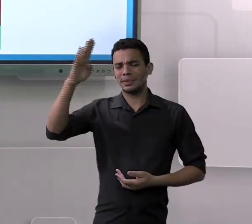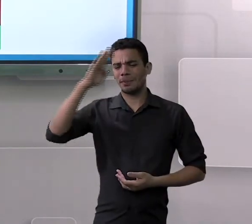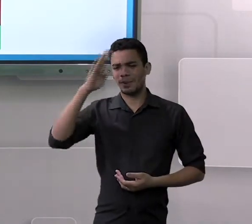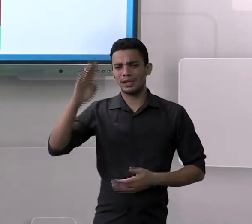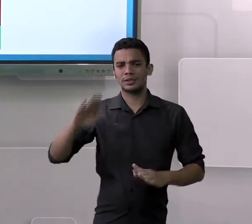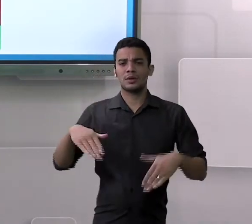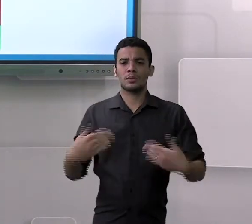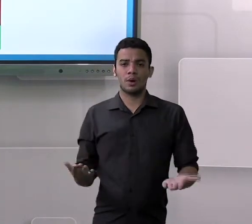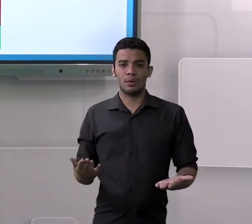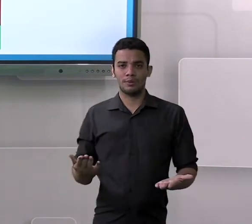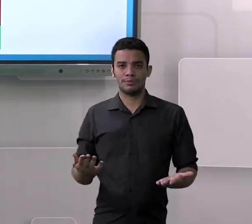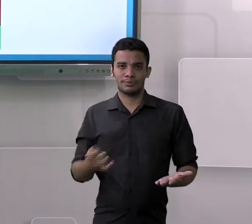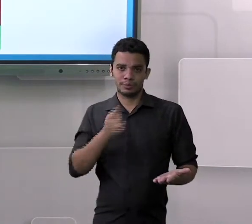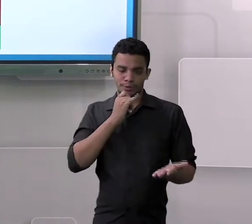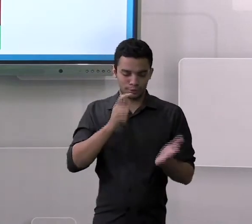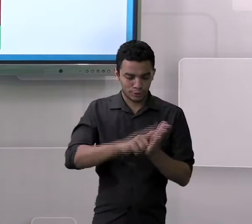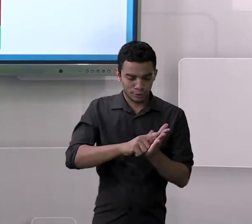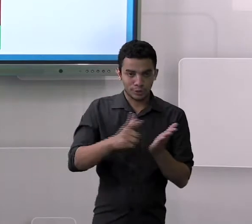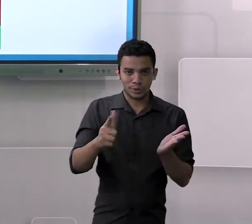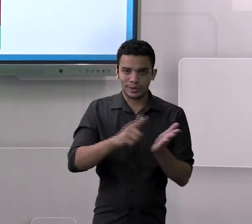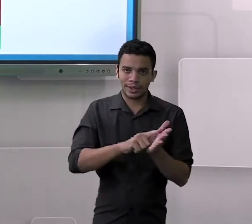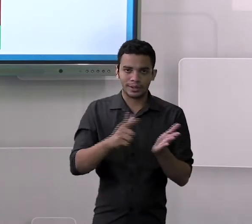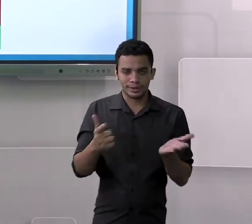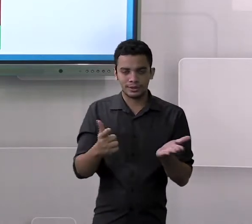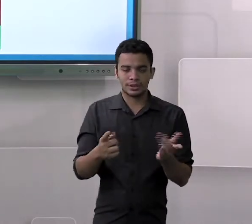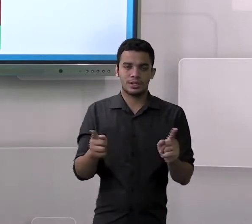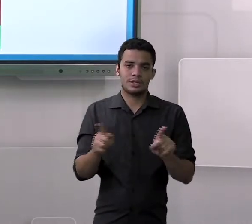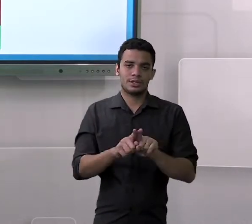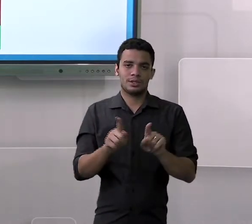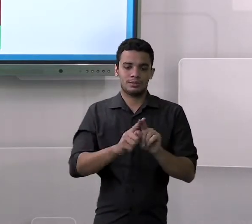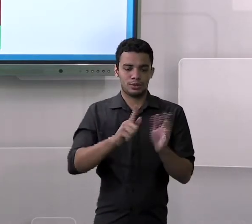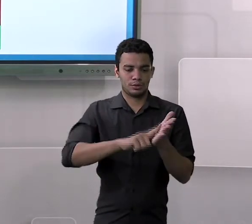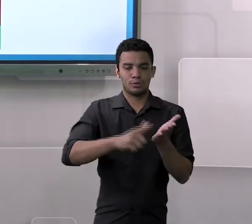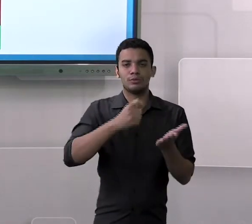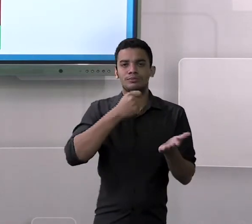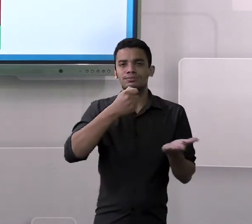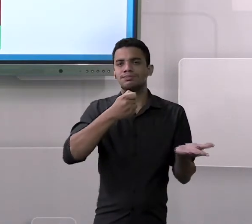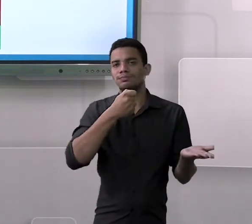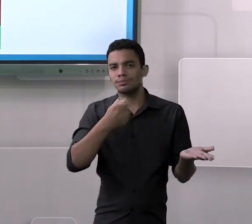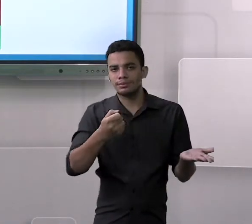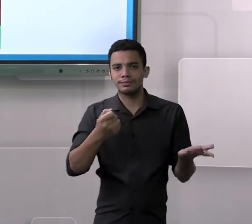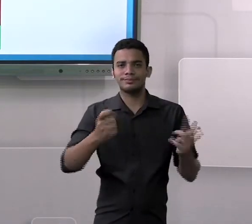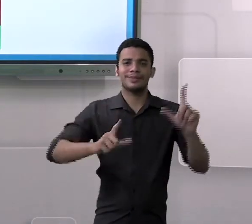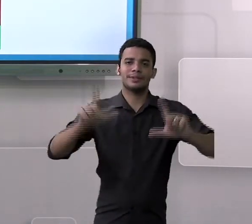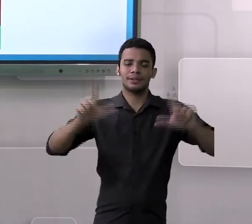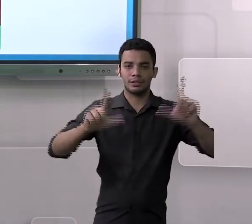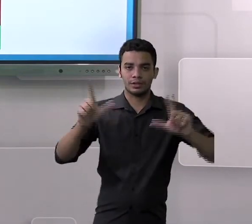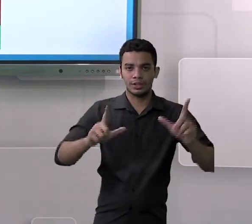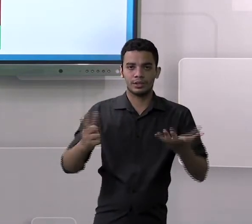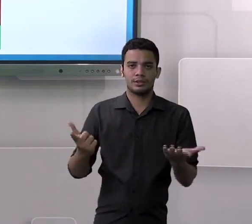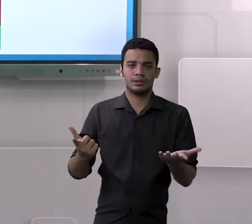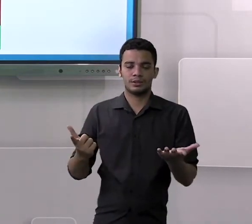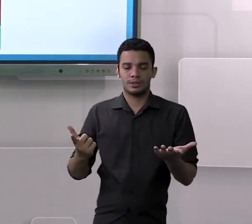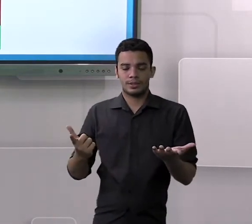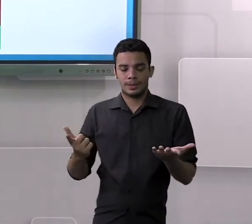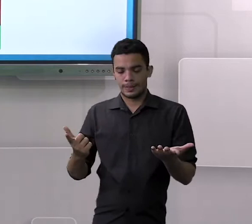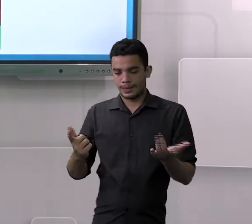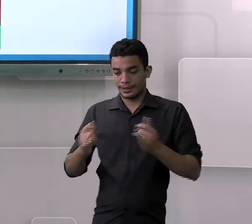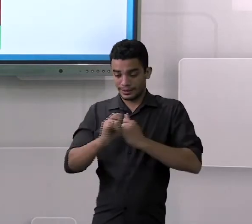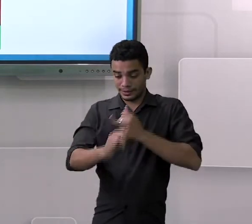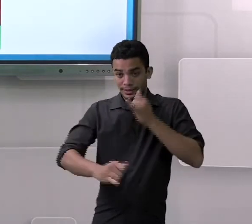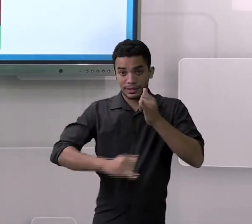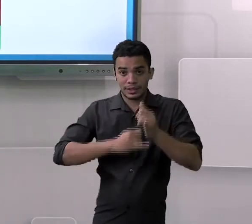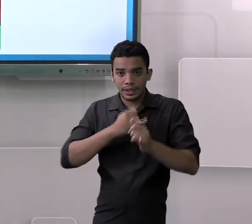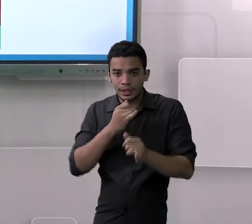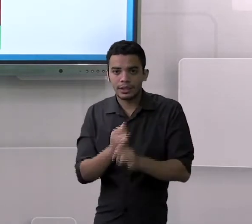Os jornais, as revistas, a televisão, o rádio e a